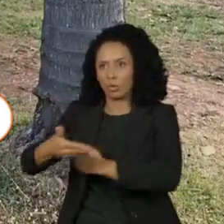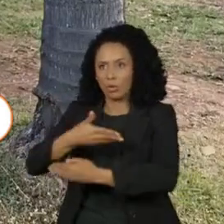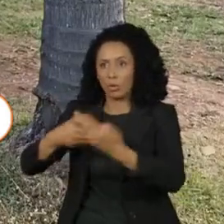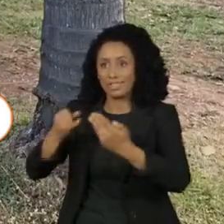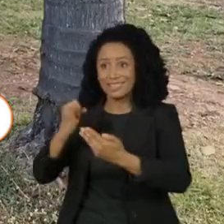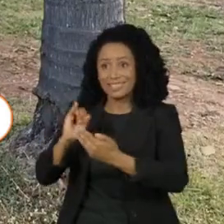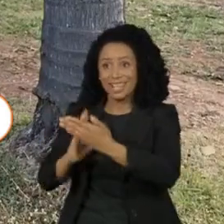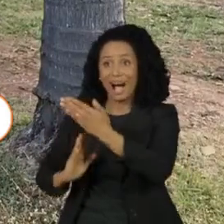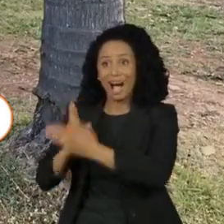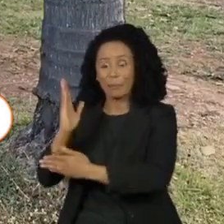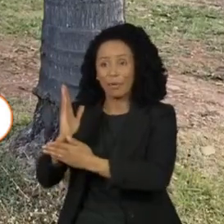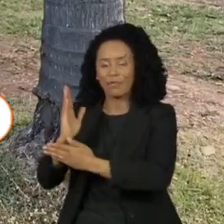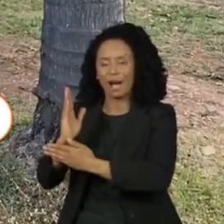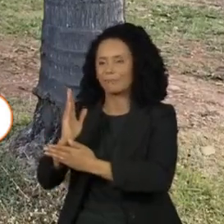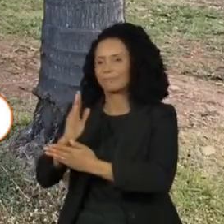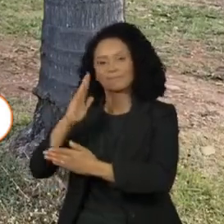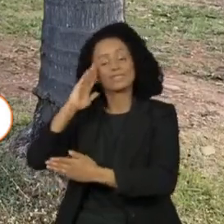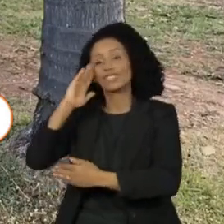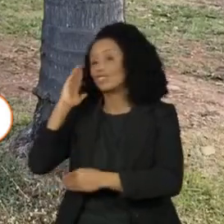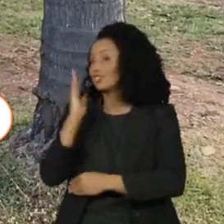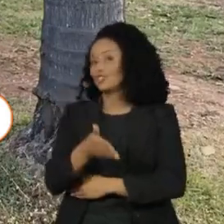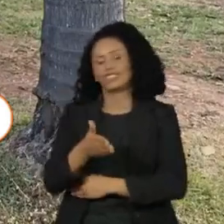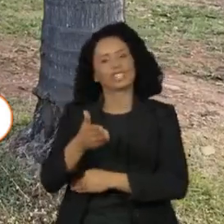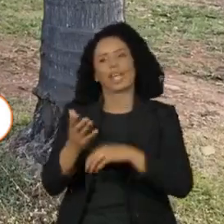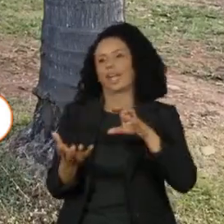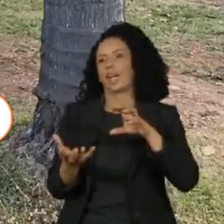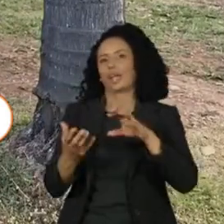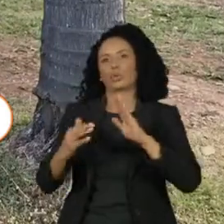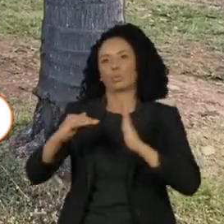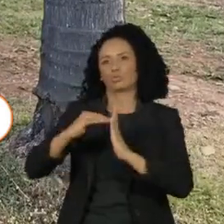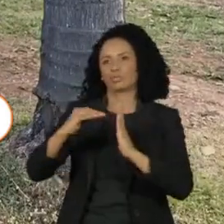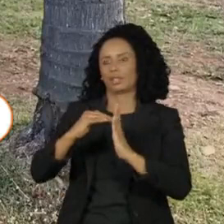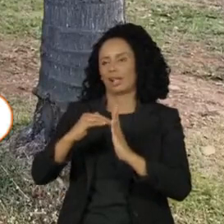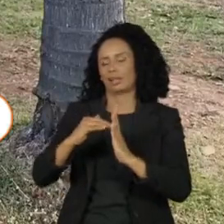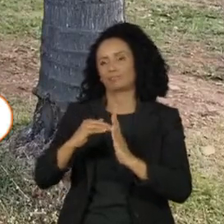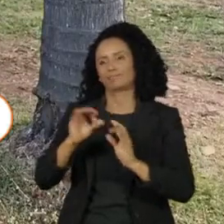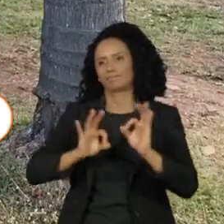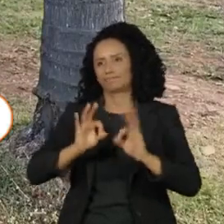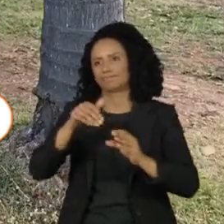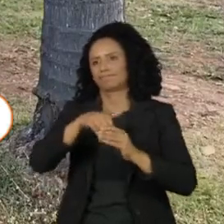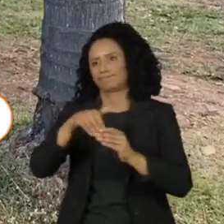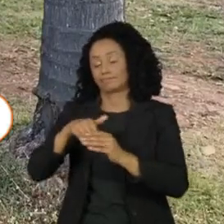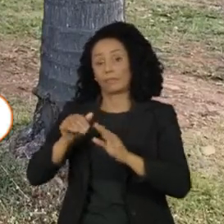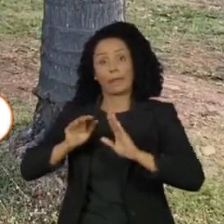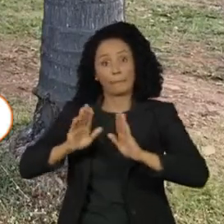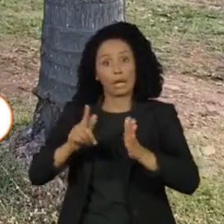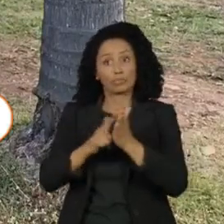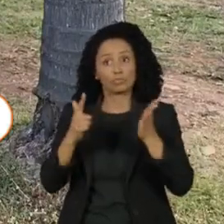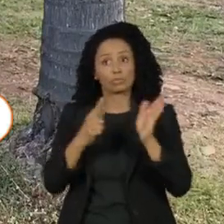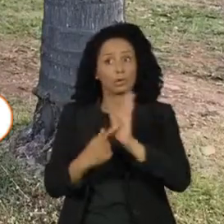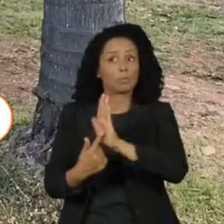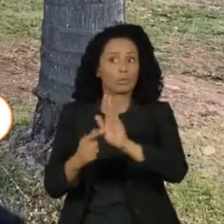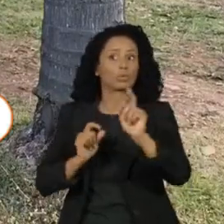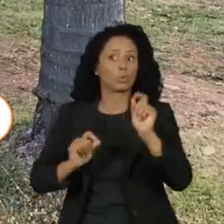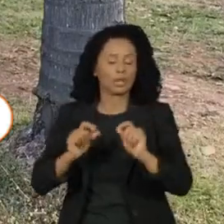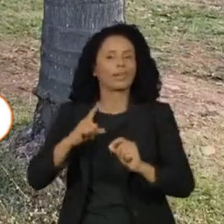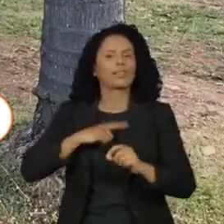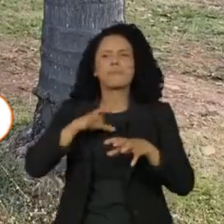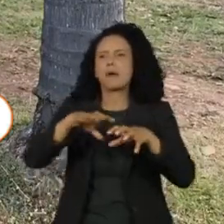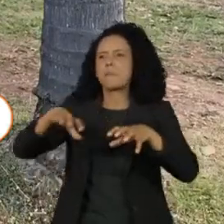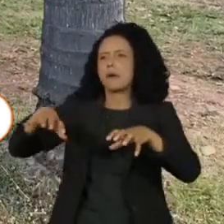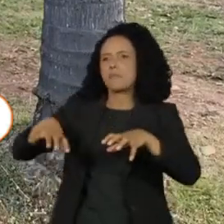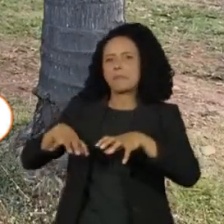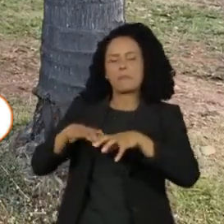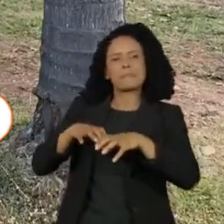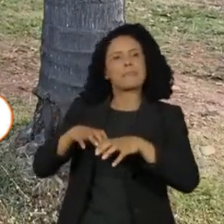for aprovado lá ele vai direto ao Senado Federal mas segundo também o jornal que lembra É que instituições